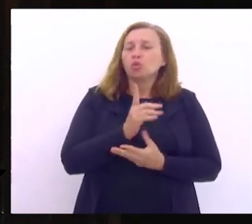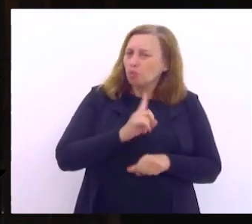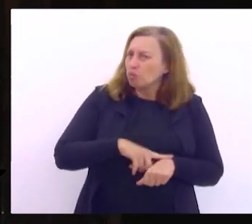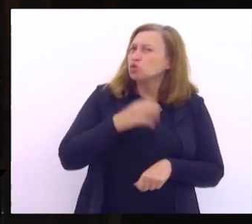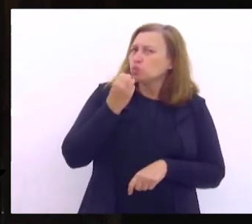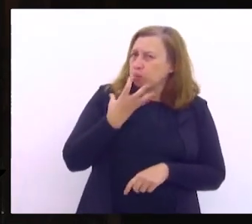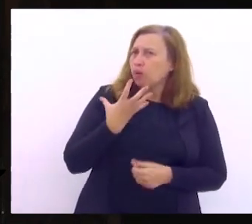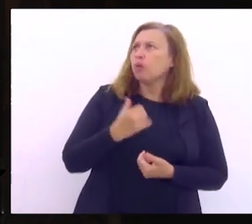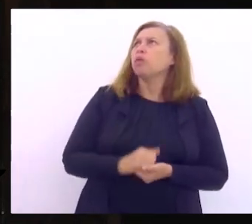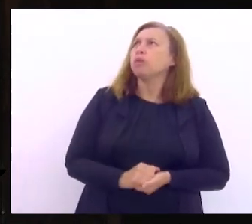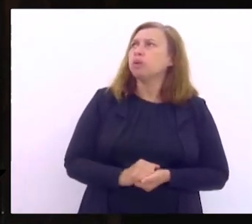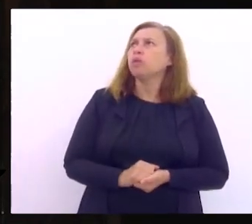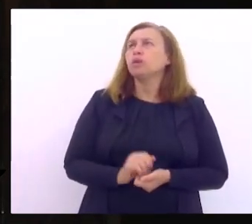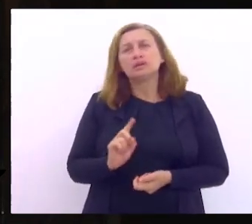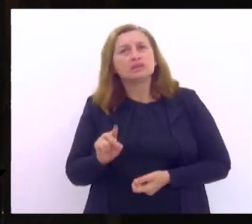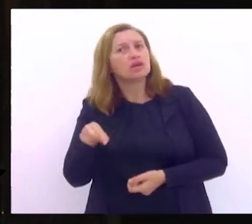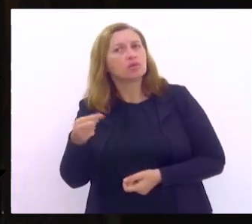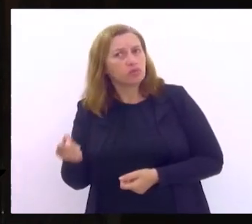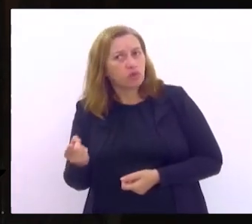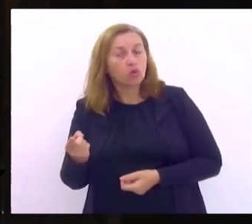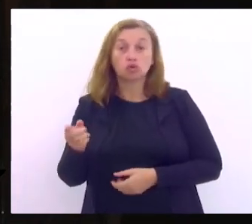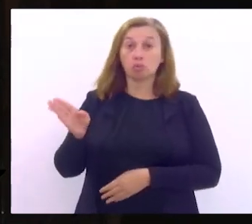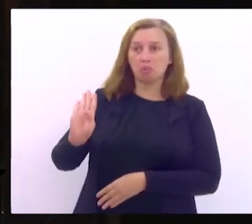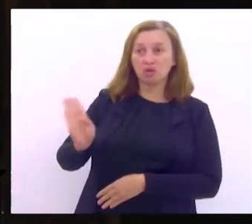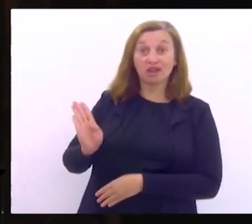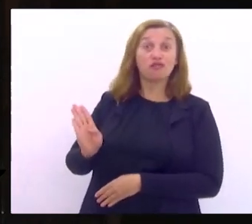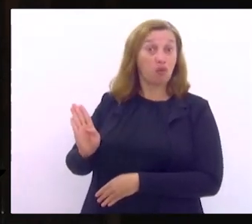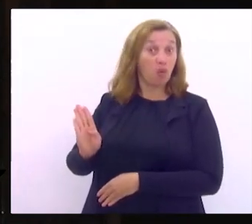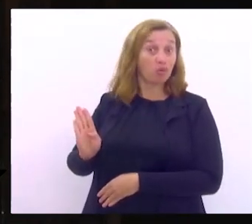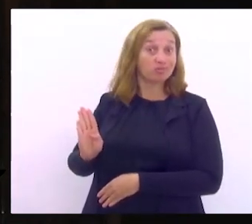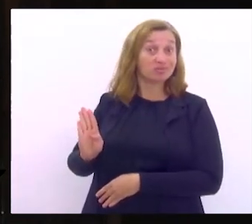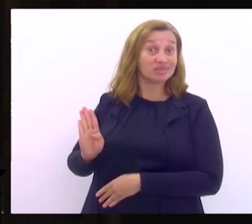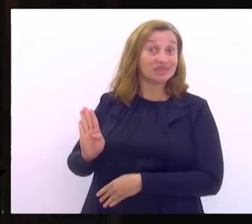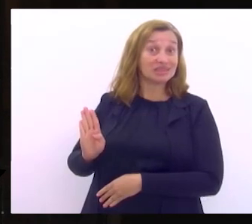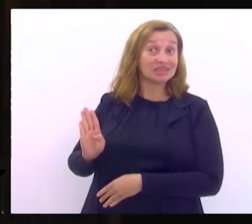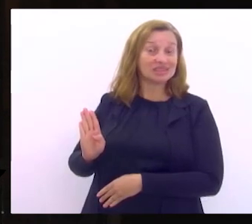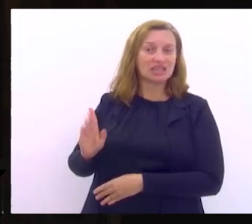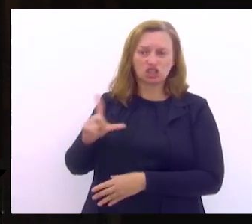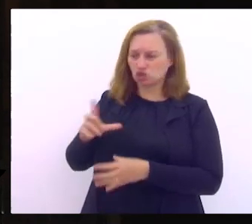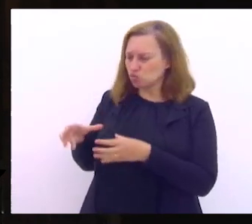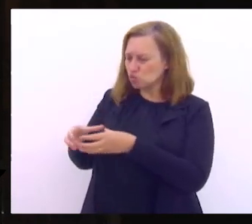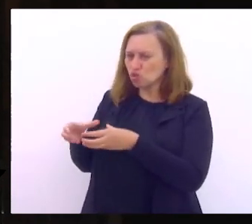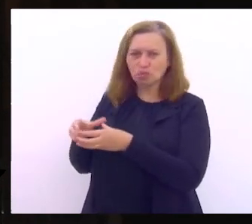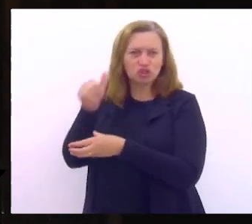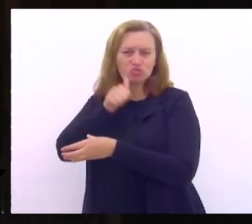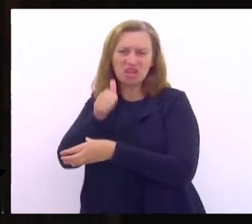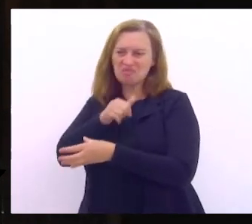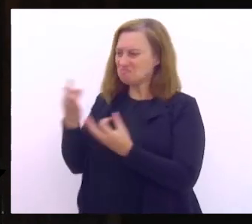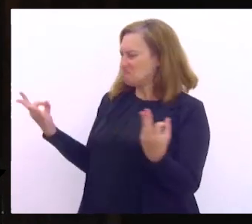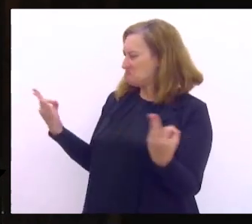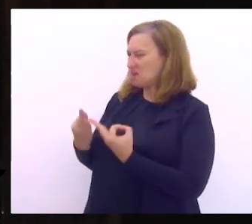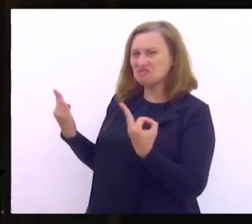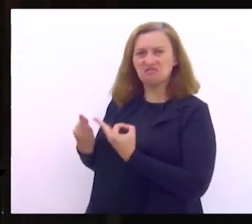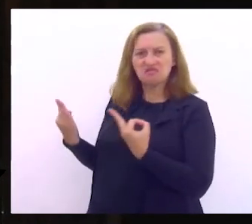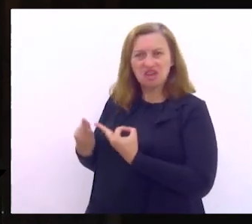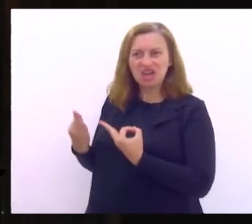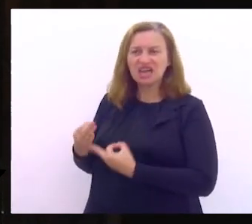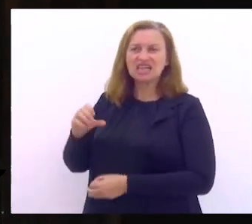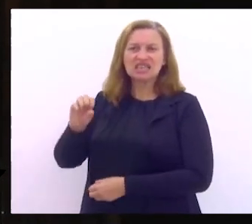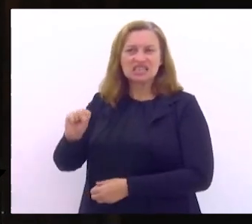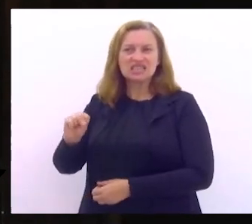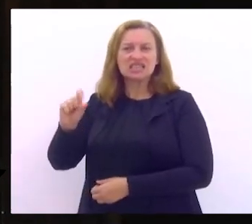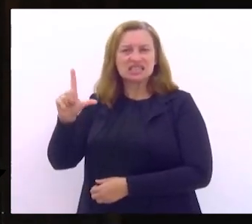momento. Tivemos uma geração do Botafogo, que tinha uma equipe feminina fantástica,